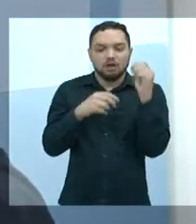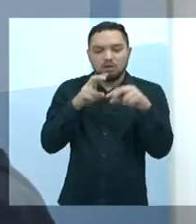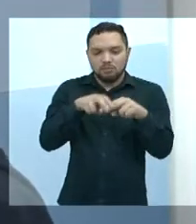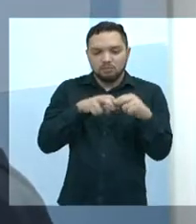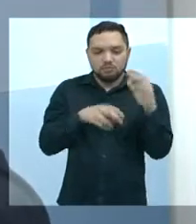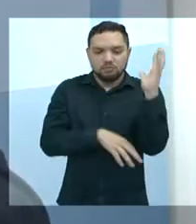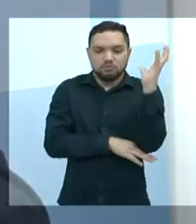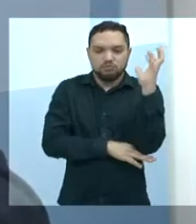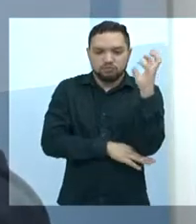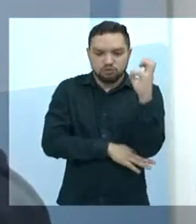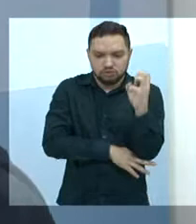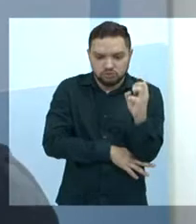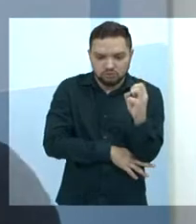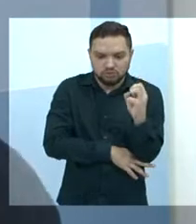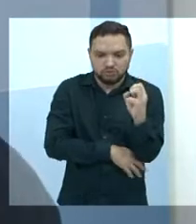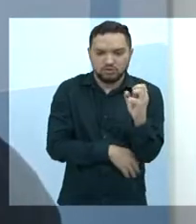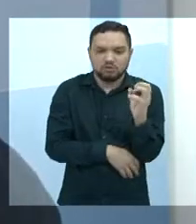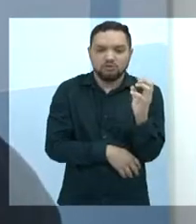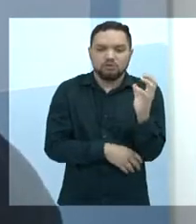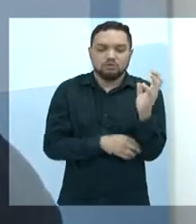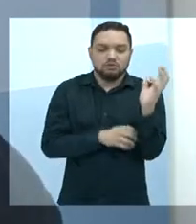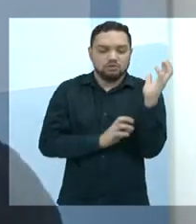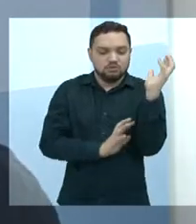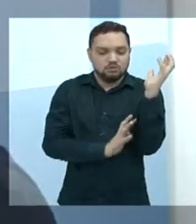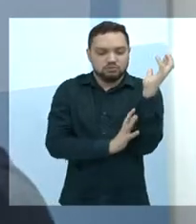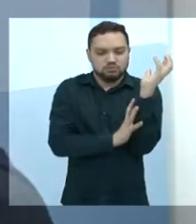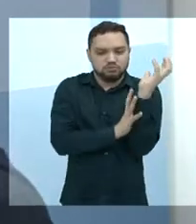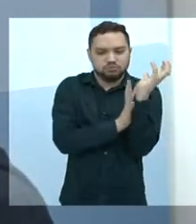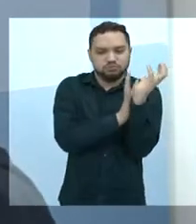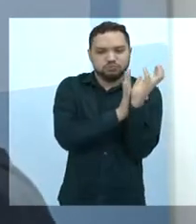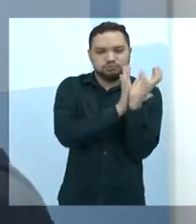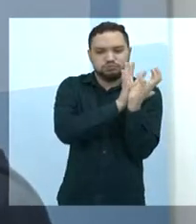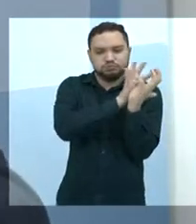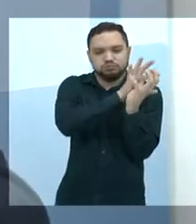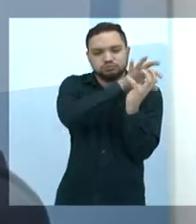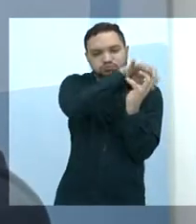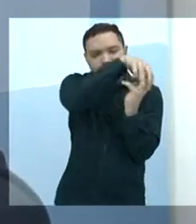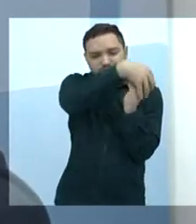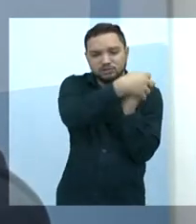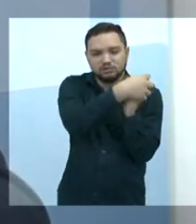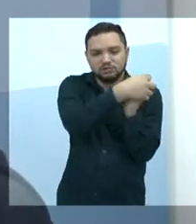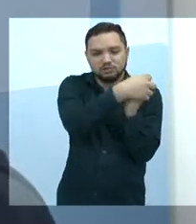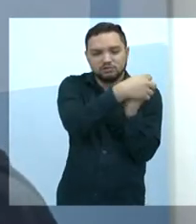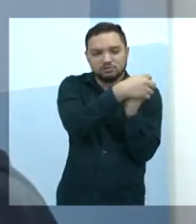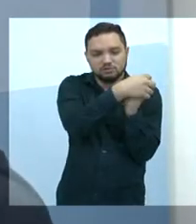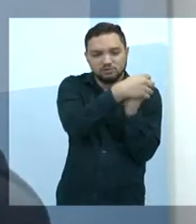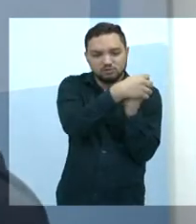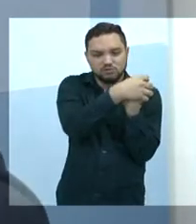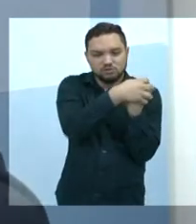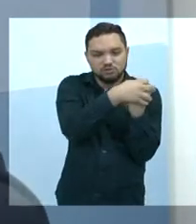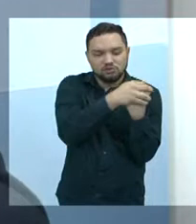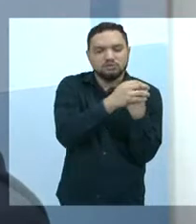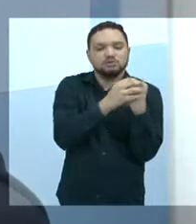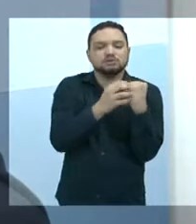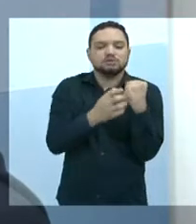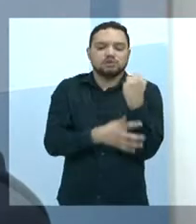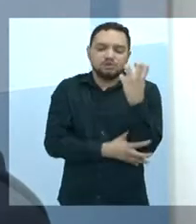tá entendendo? Dá algum problema. Mas ela cobre a carnaubeira e sufoca até a carnaubeira